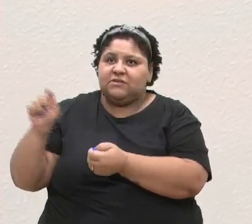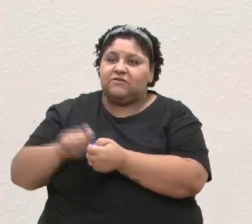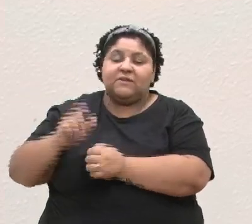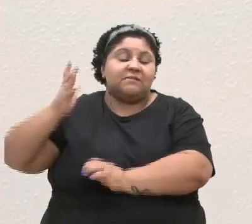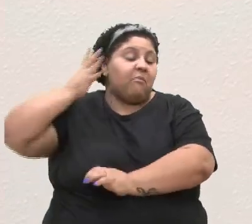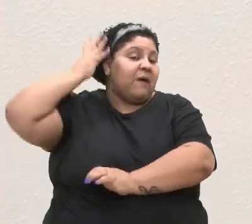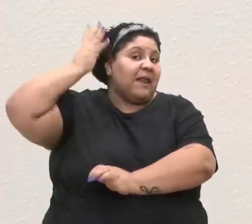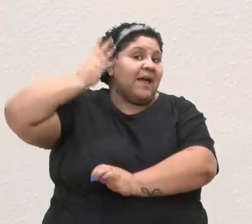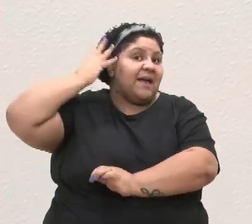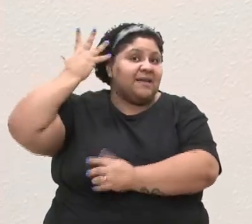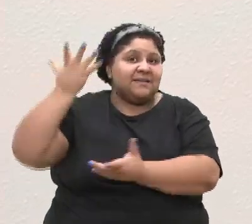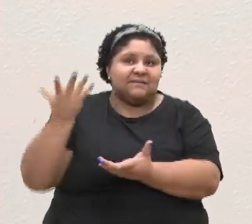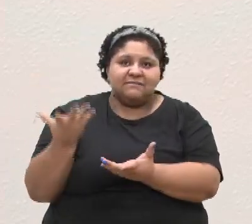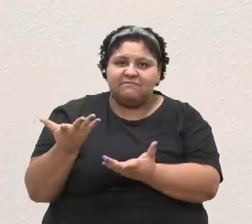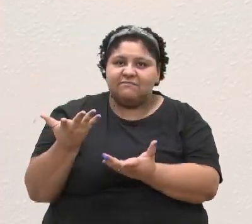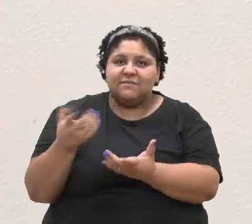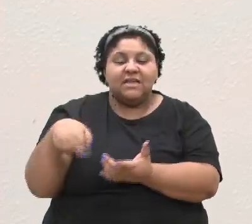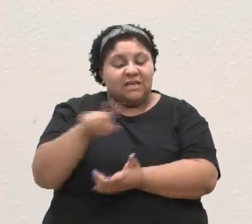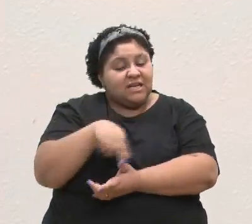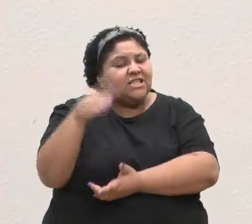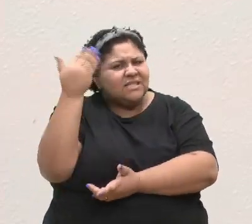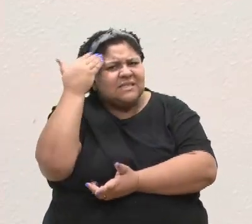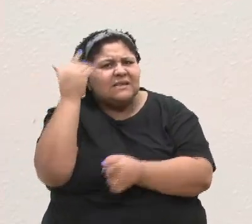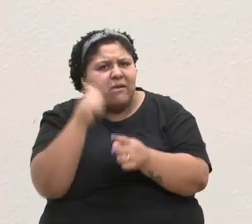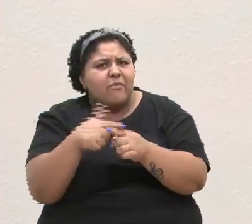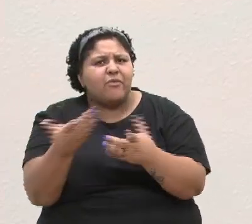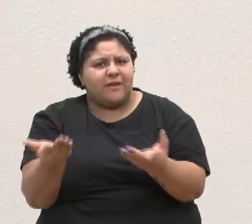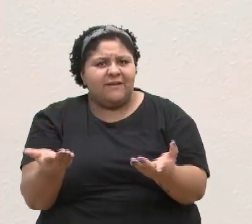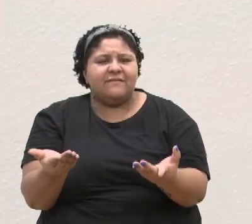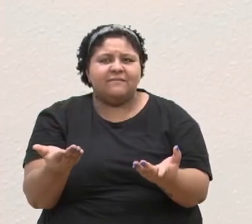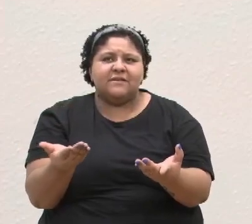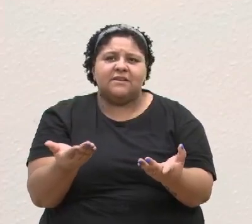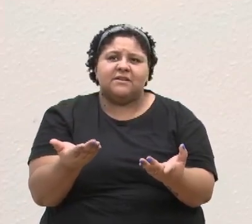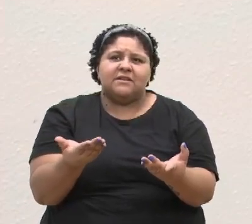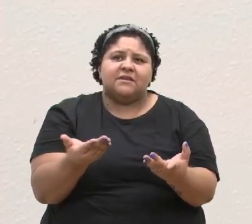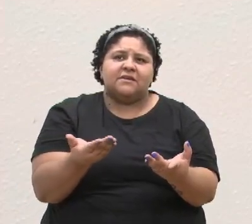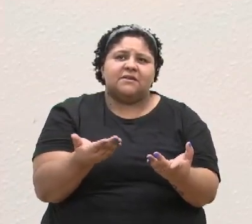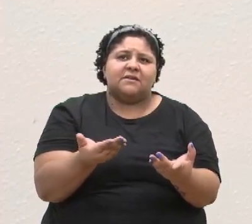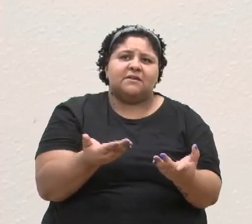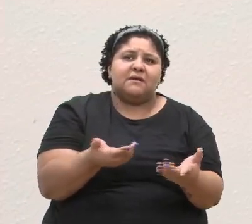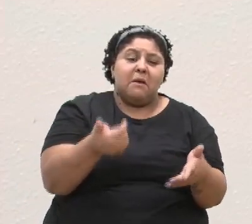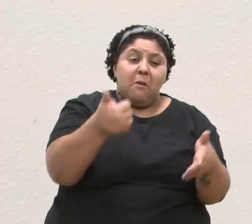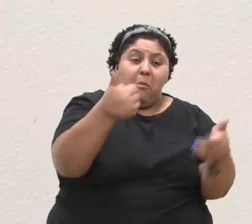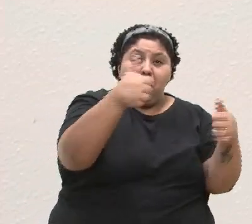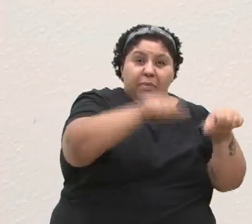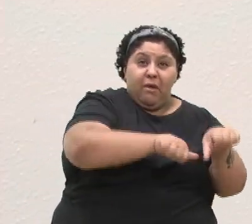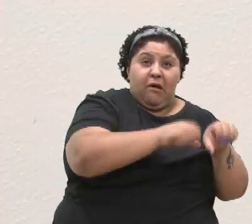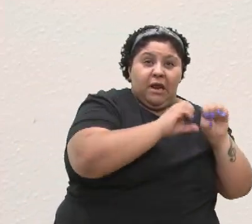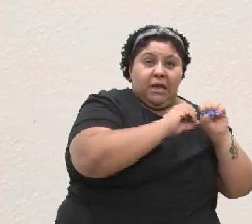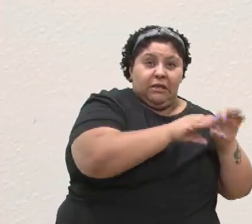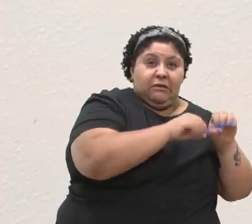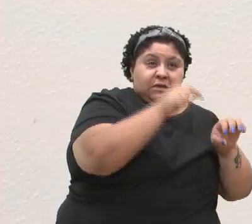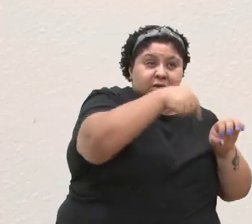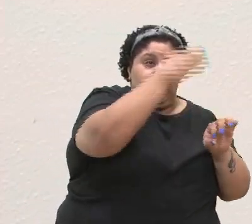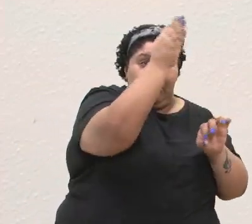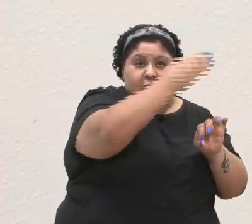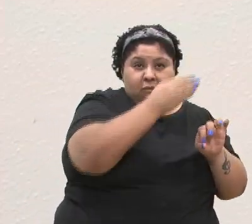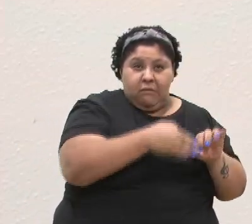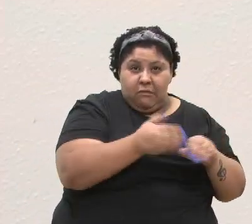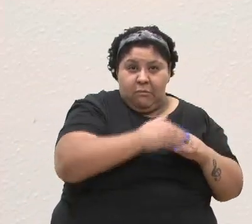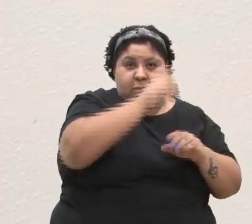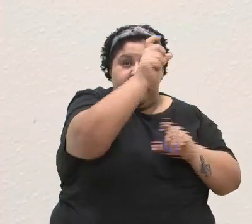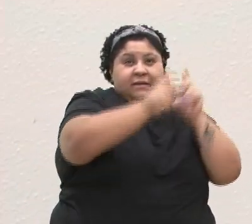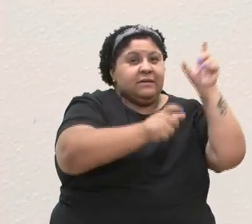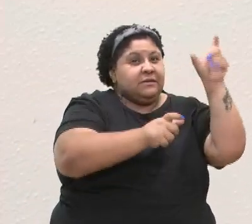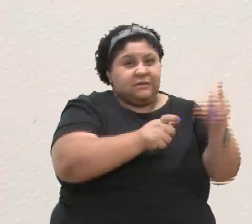discurso, mas a gente sabe o porquê disso. Quanto pior a educação no nosso país, quanto mais as pessoas